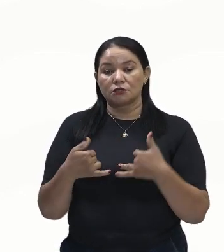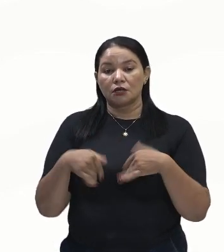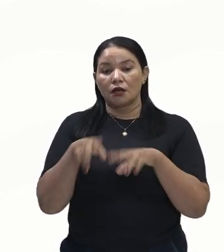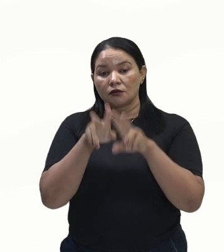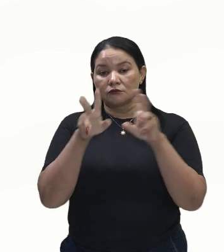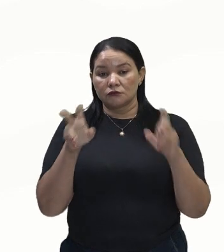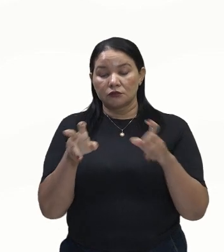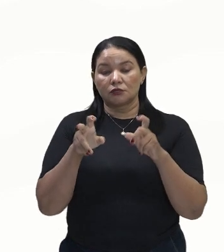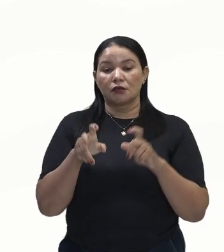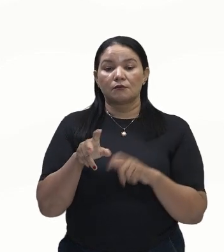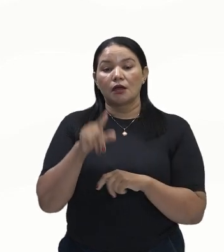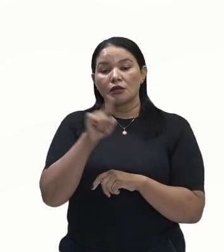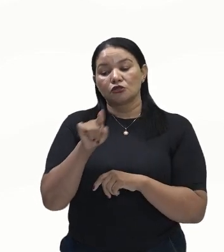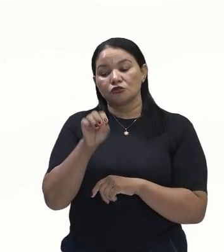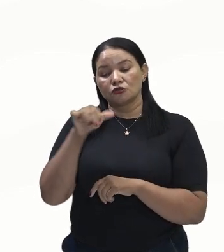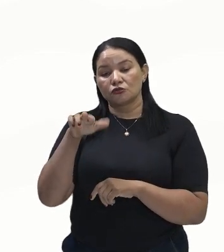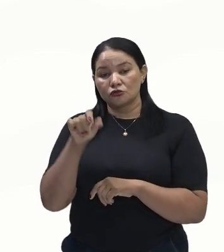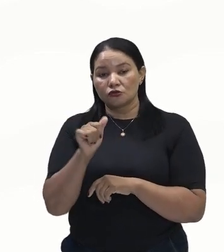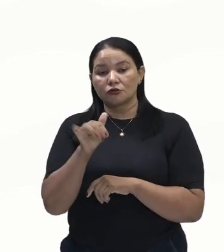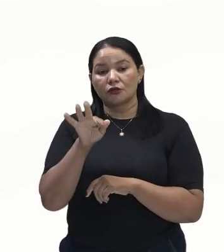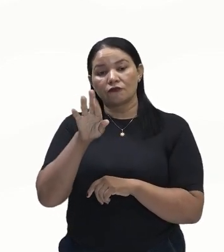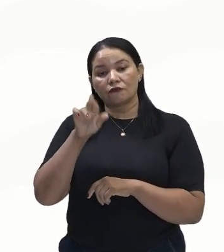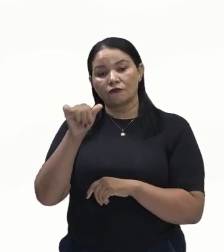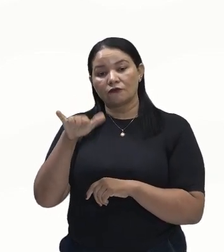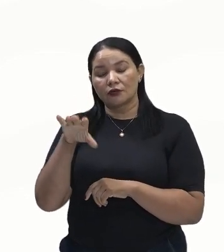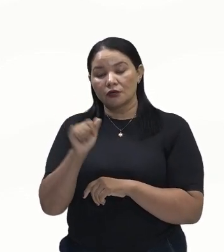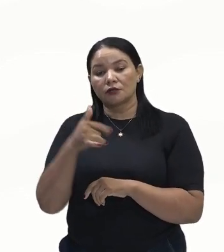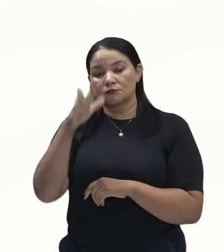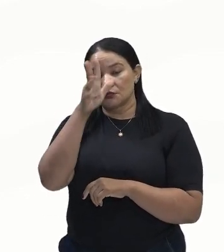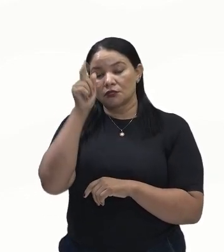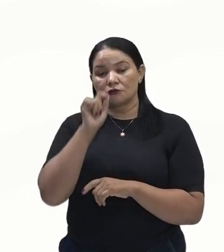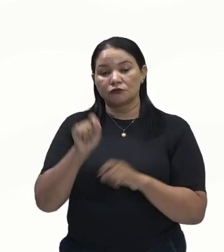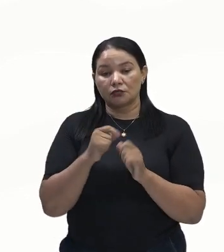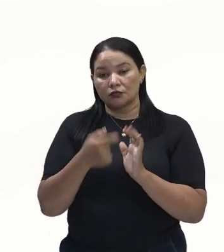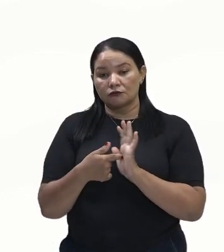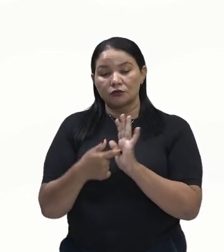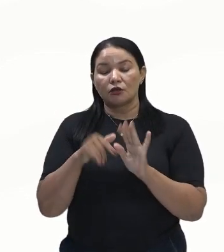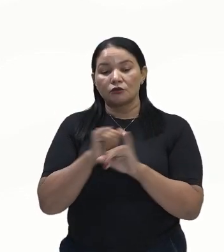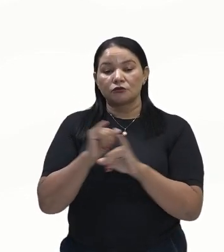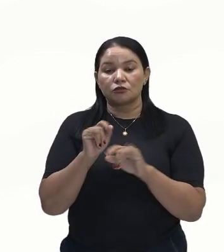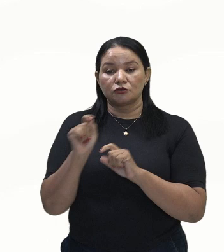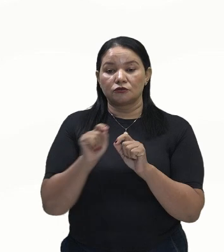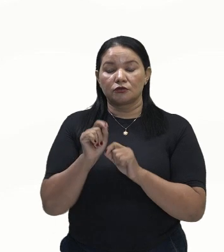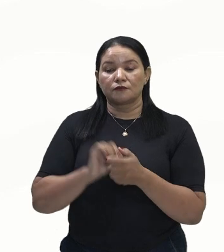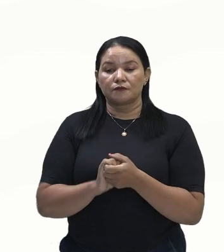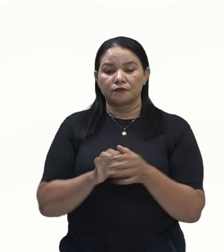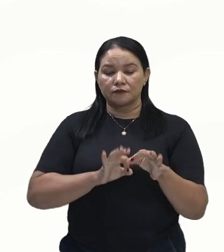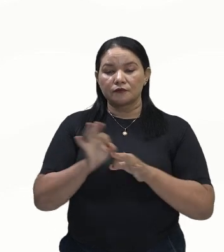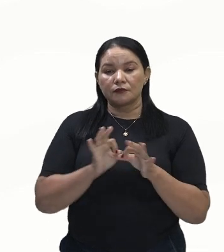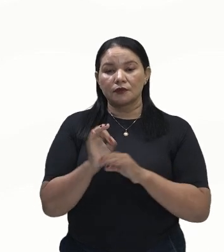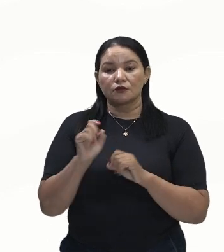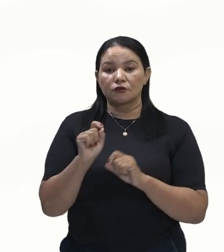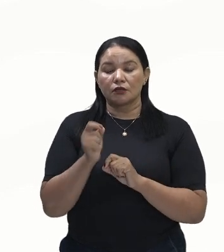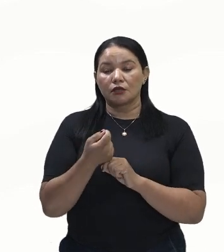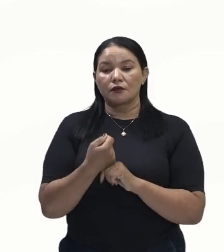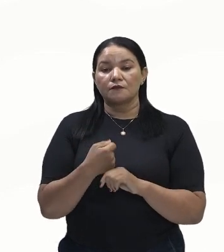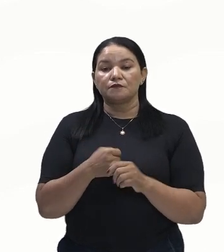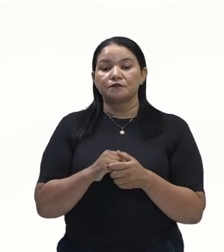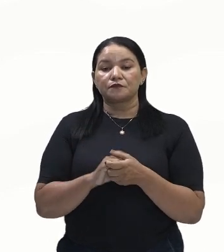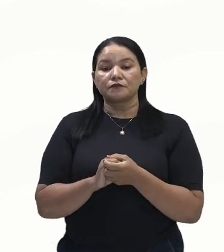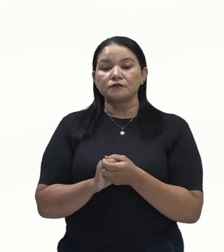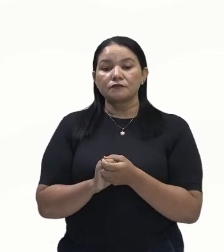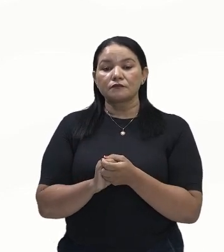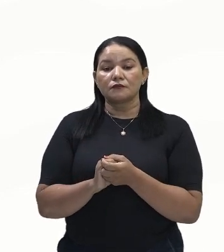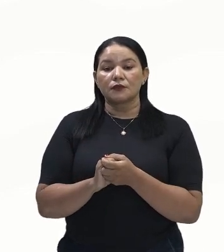como uma ordem do dia. E ele fala a notícia do jornal: medida do mais alto alcance para o